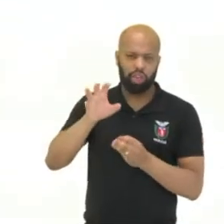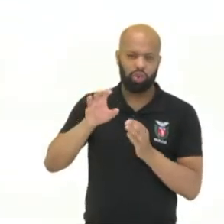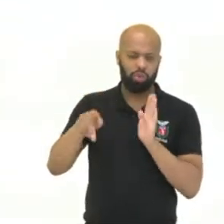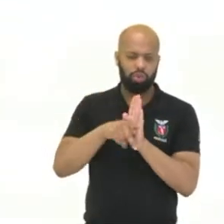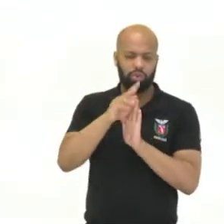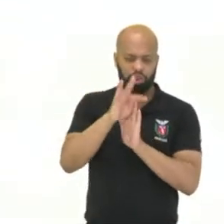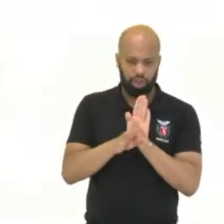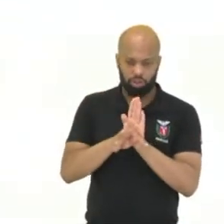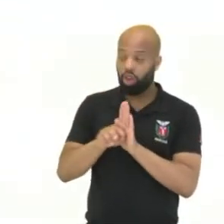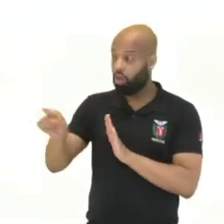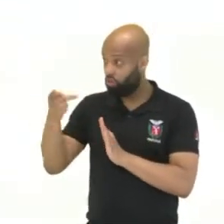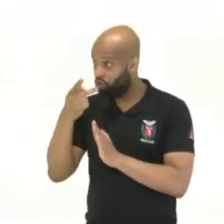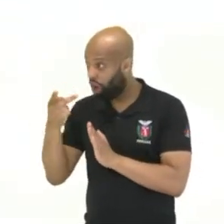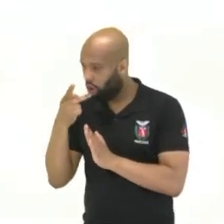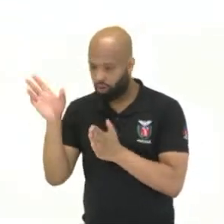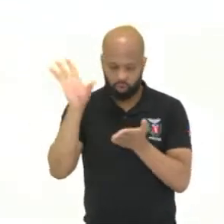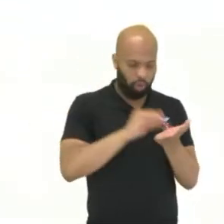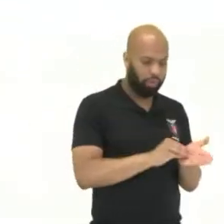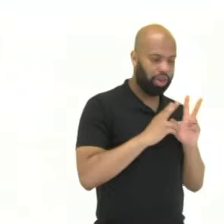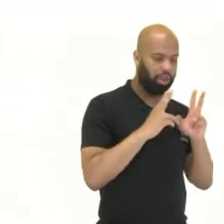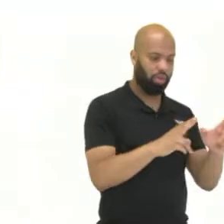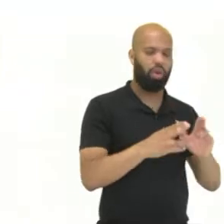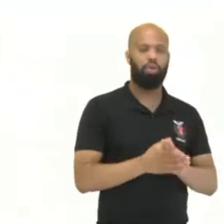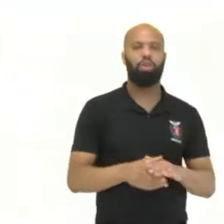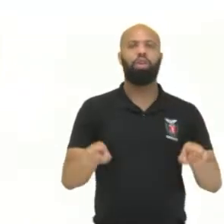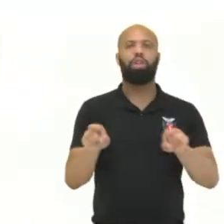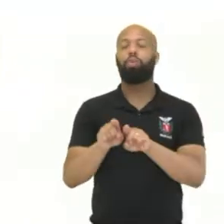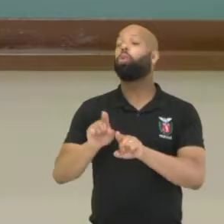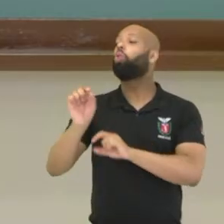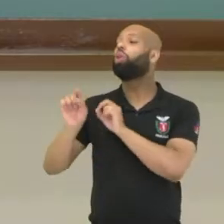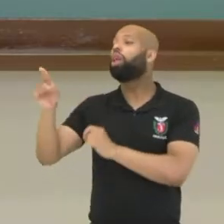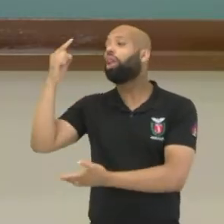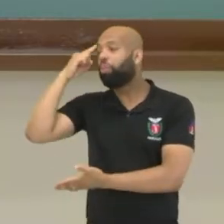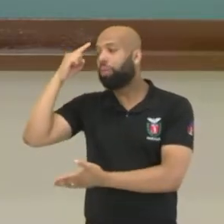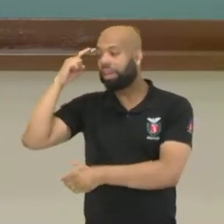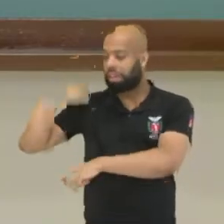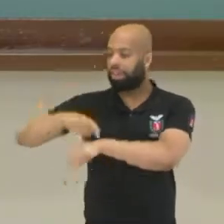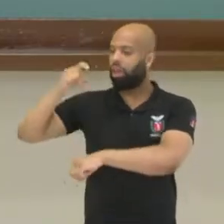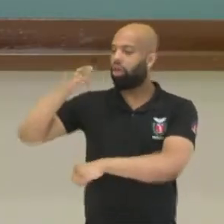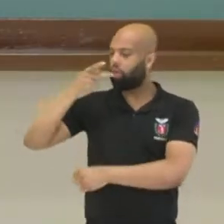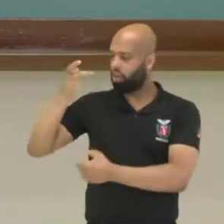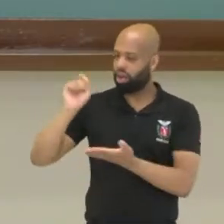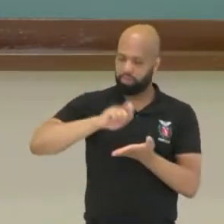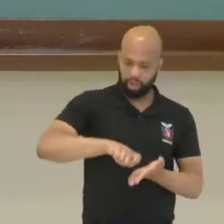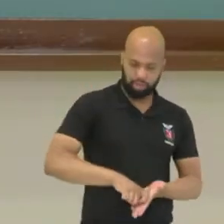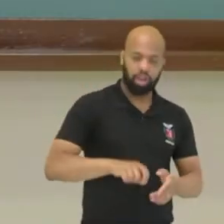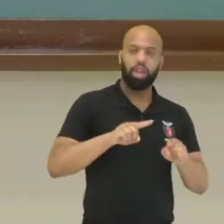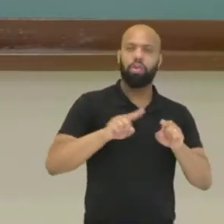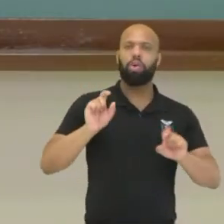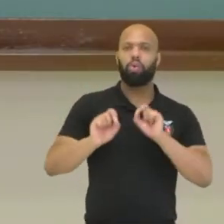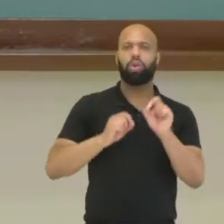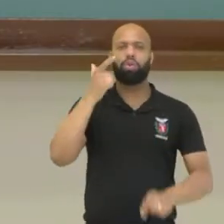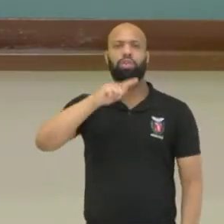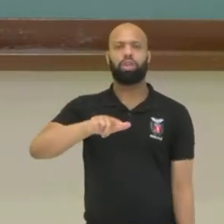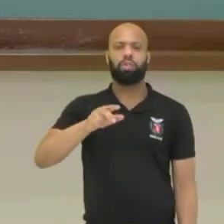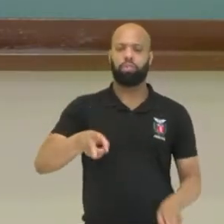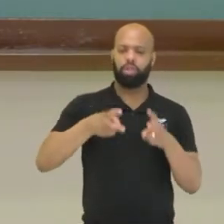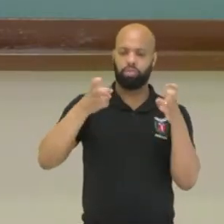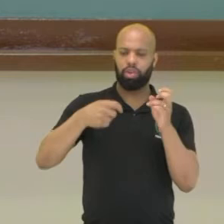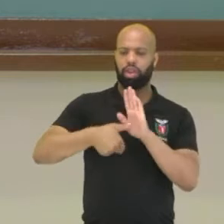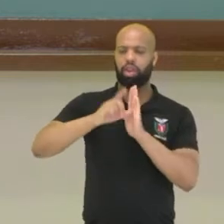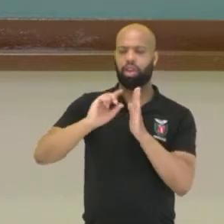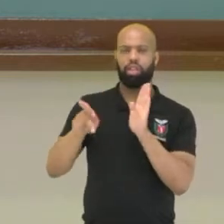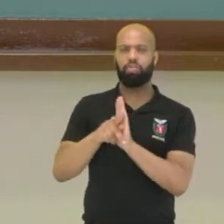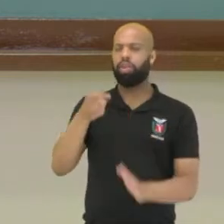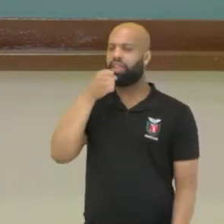na subjetividade é o que a pessoa pensa, ela vai falar aquilo na hora. Porém, o que a gente percebe, que antes da